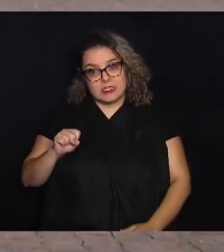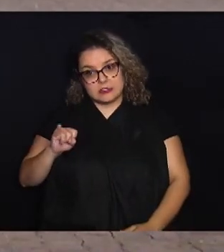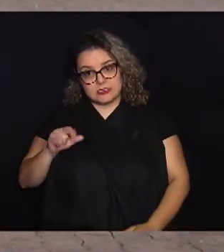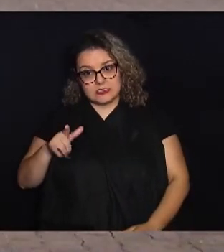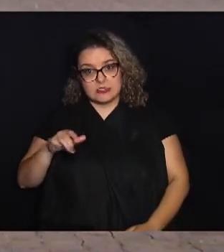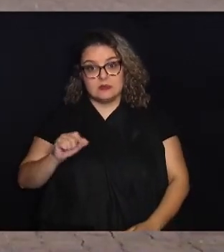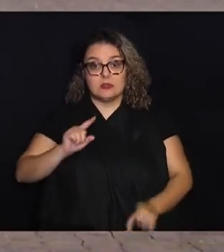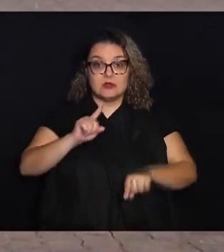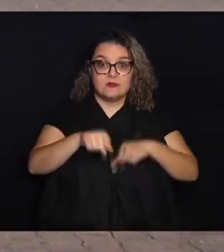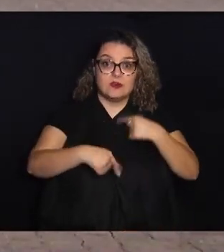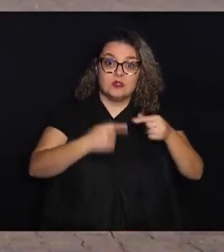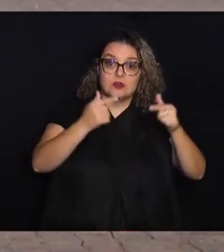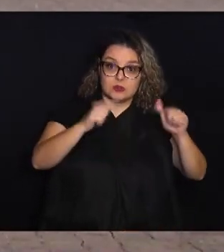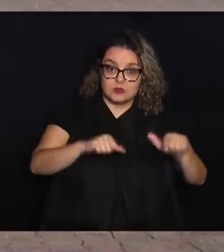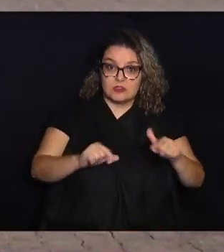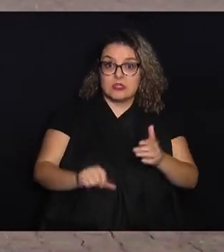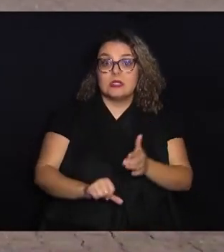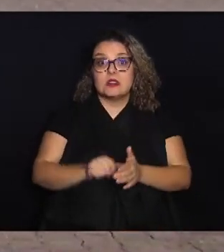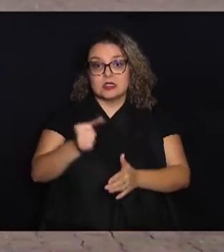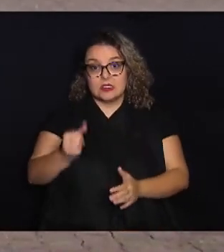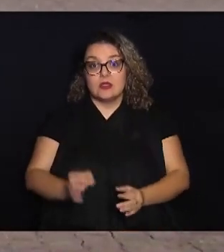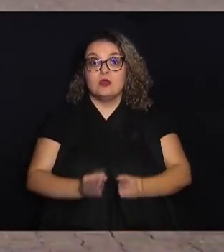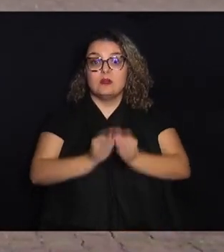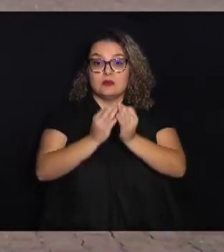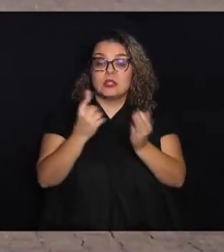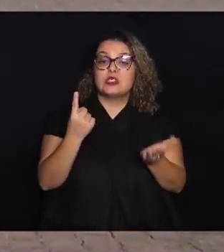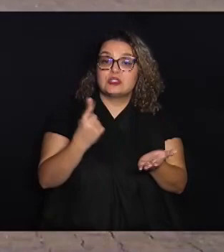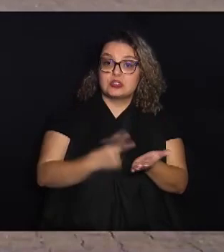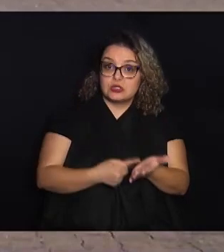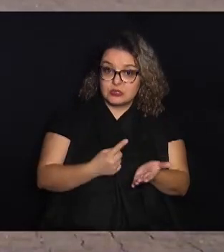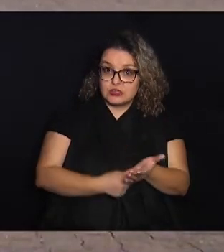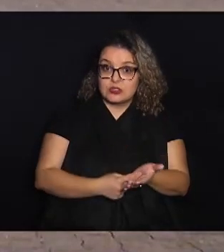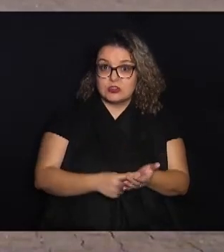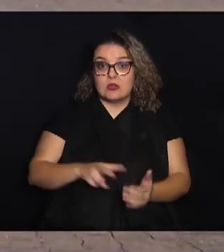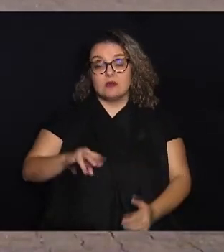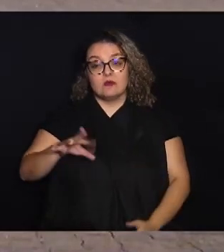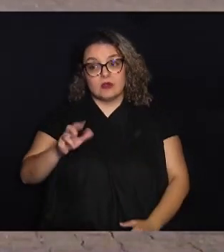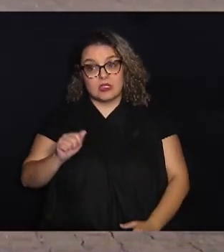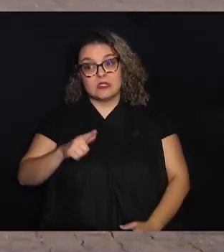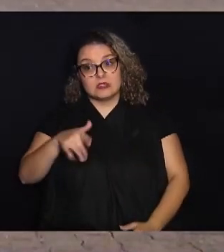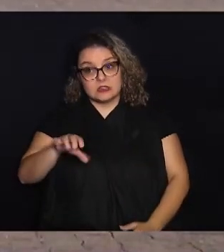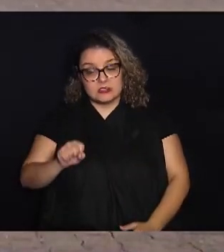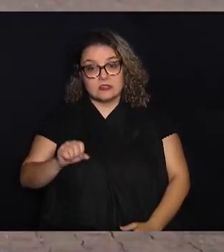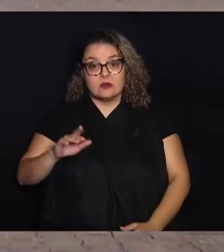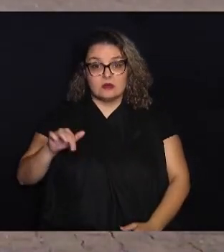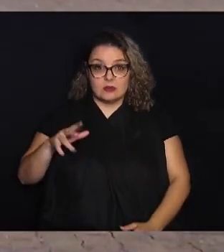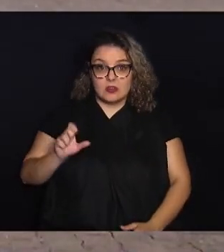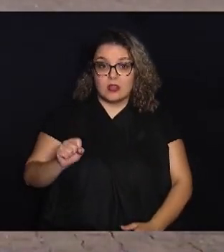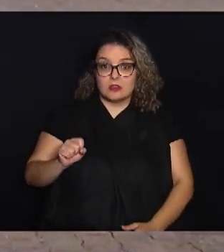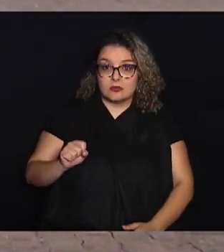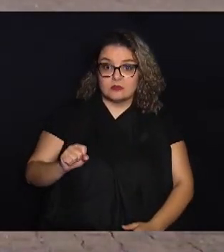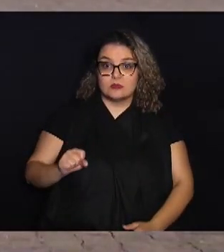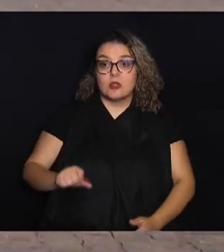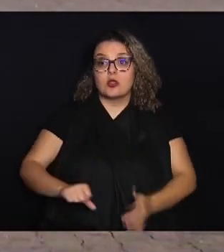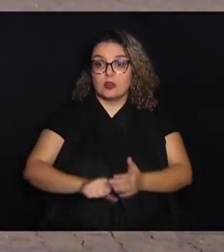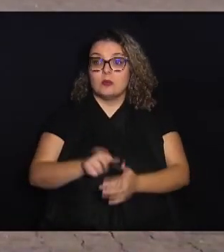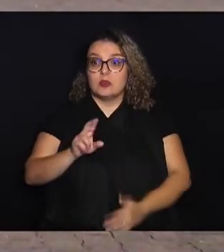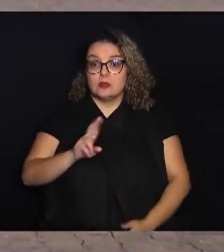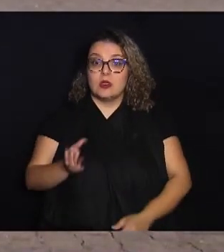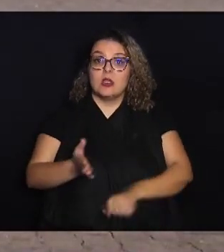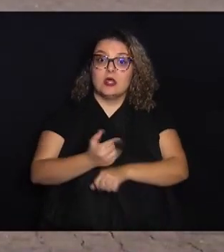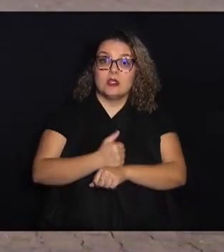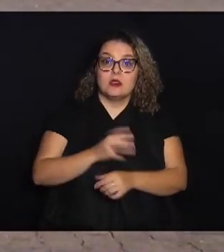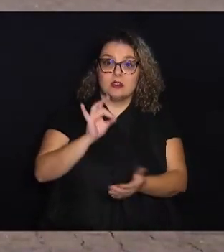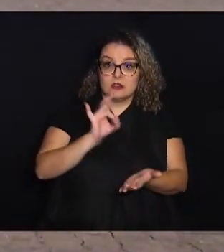outro local e a primeira missa marcou essa Vila de São Carlos, que foi o primeiro nome da cidade antes de se